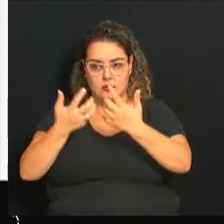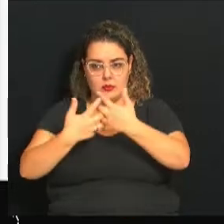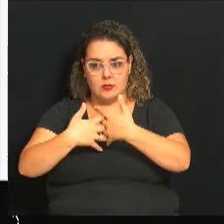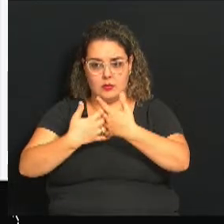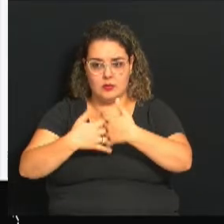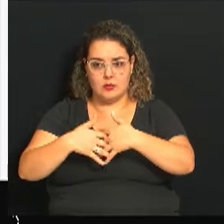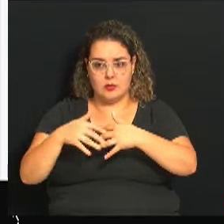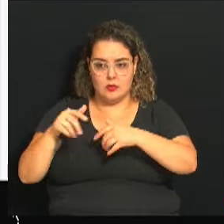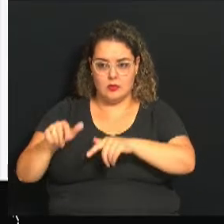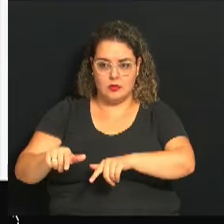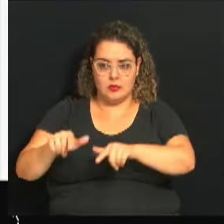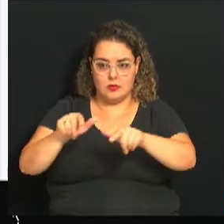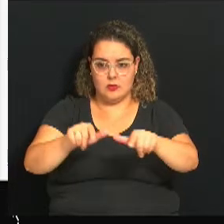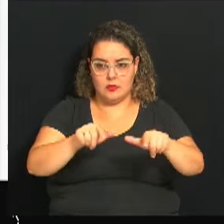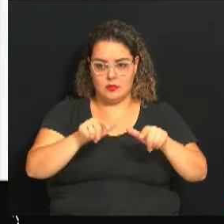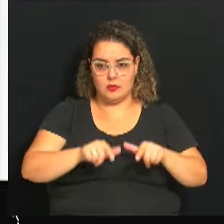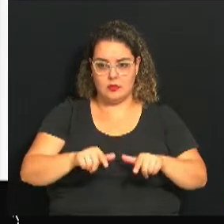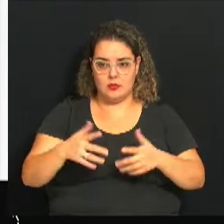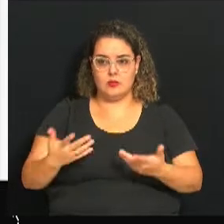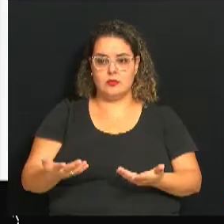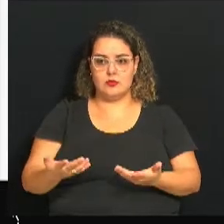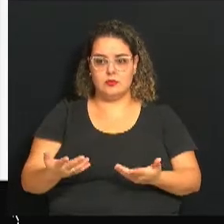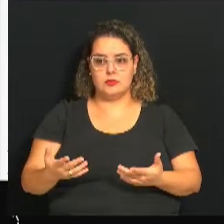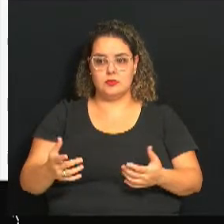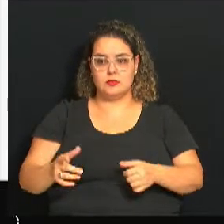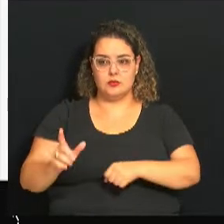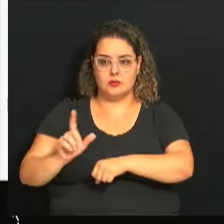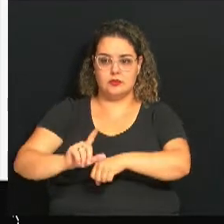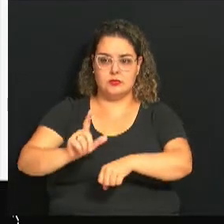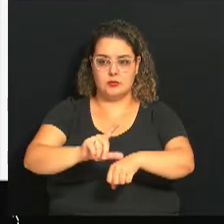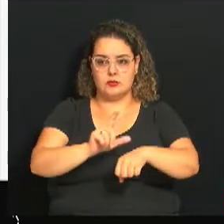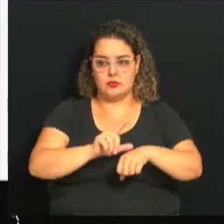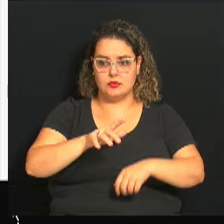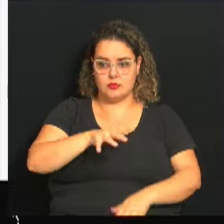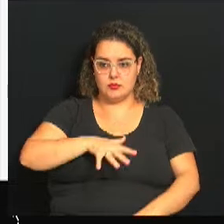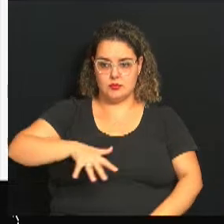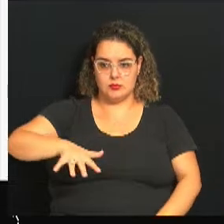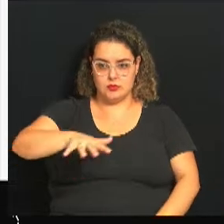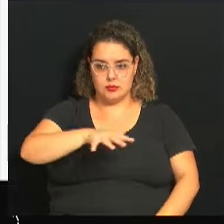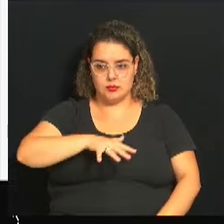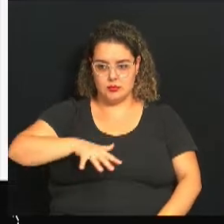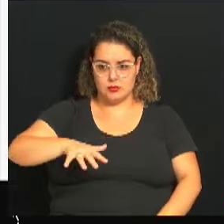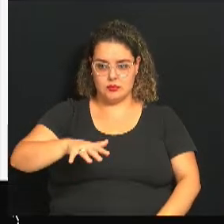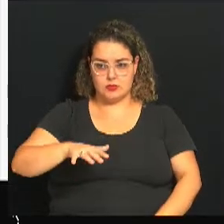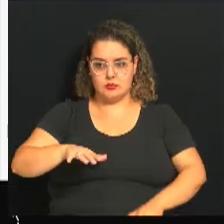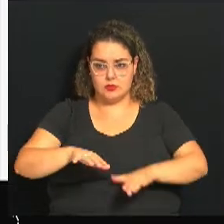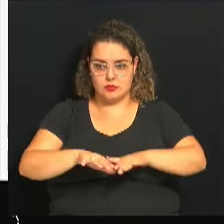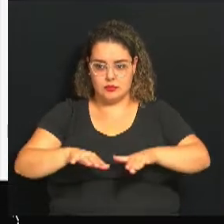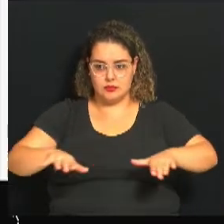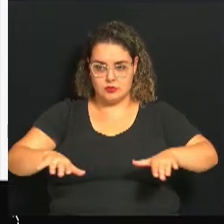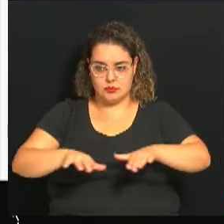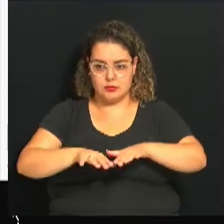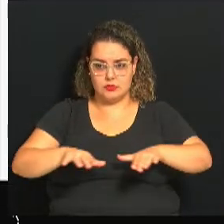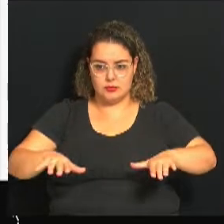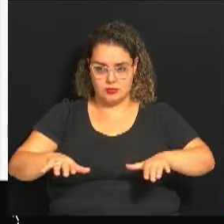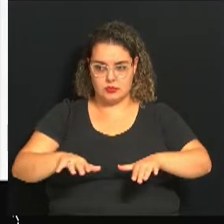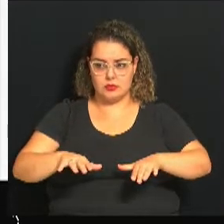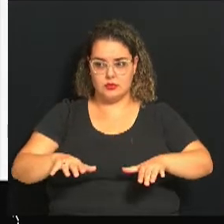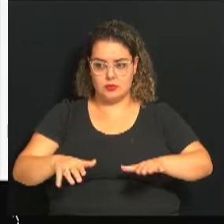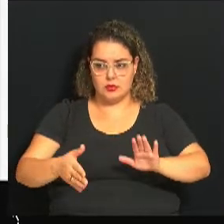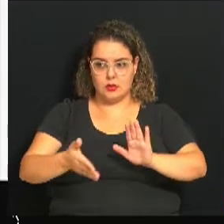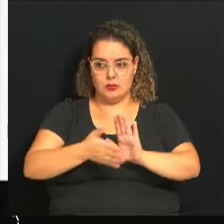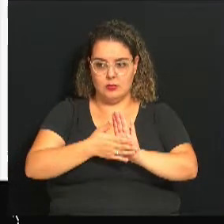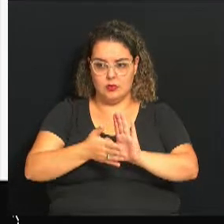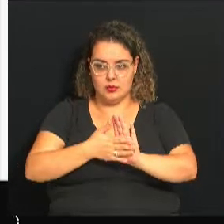ambiente, né, os espaços de comércios na área na parte do térreo. Então, isso já traz um pouquinho da proposta que a gente